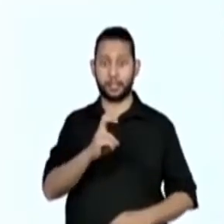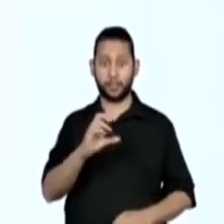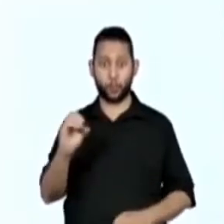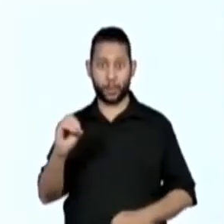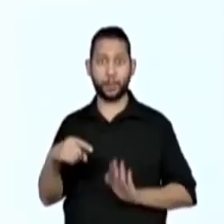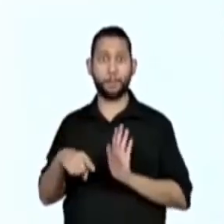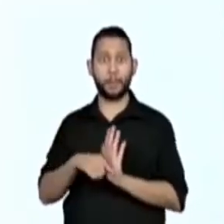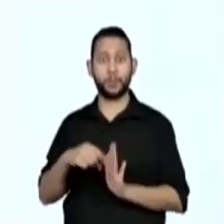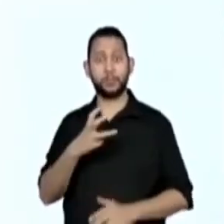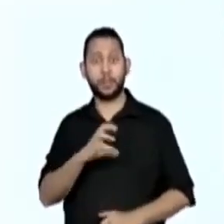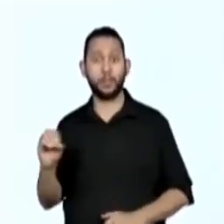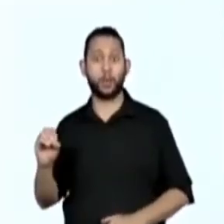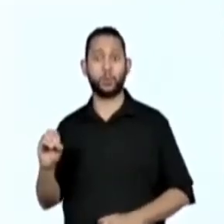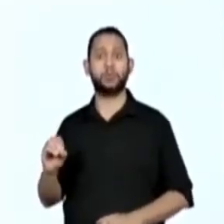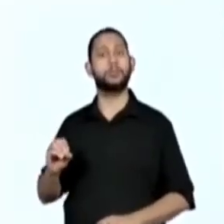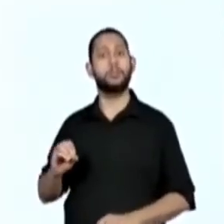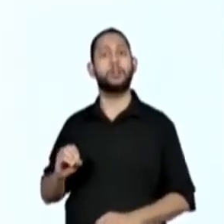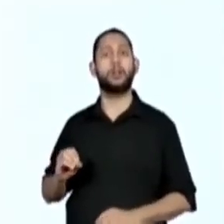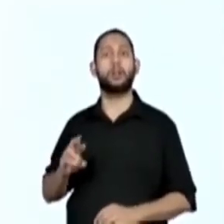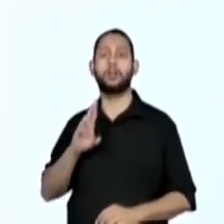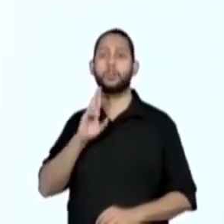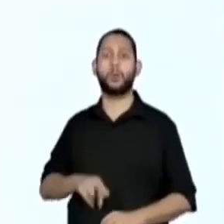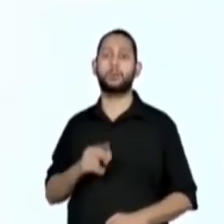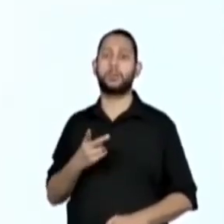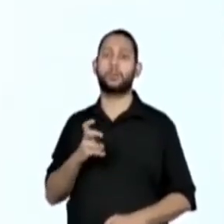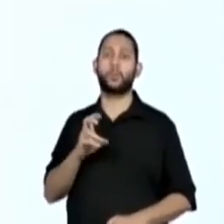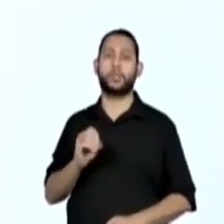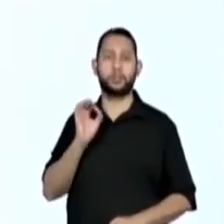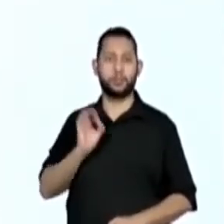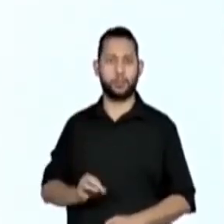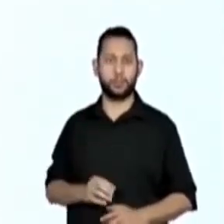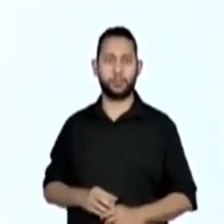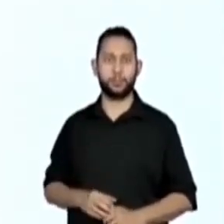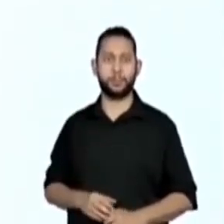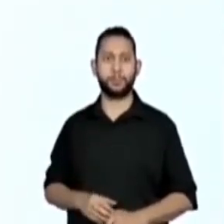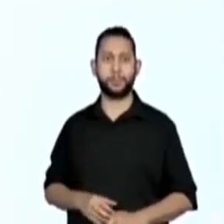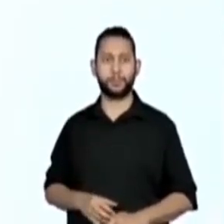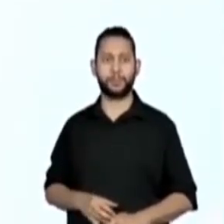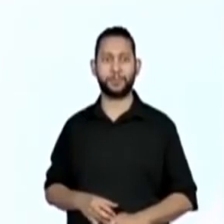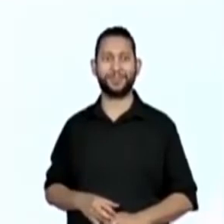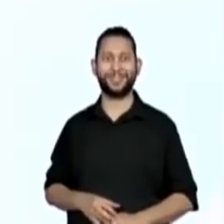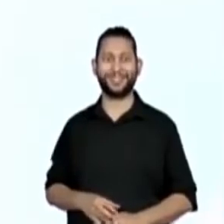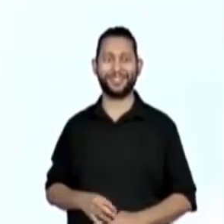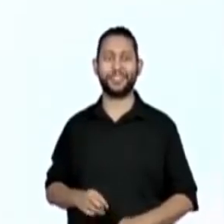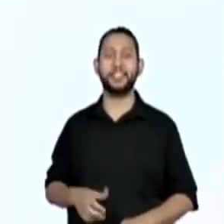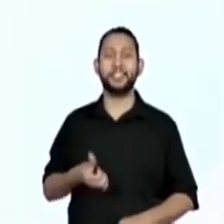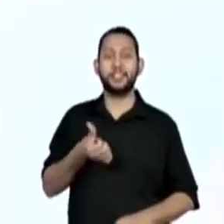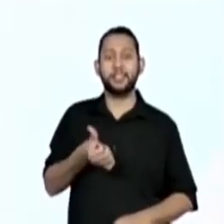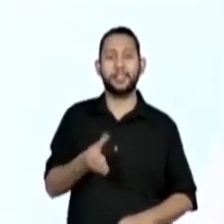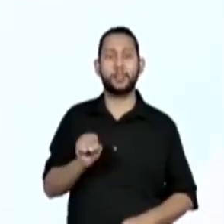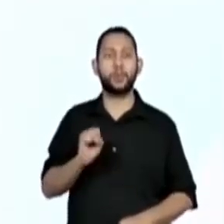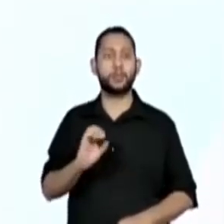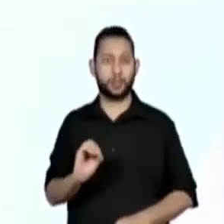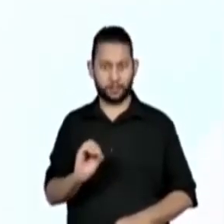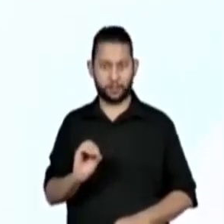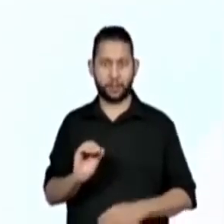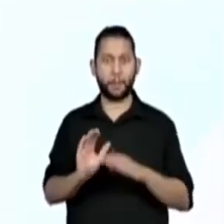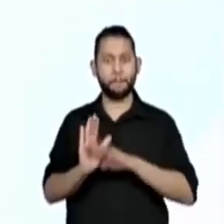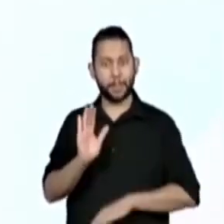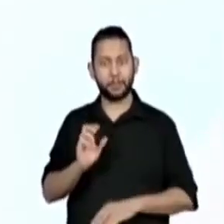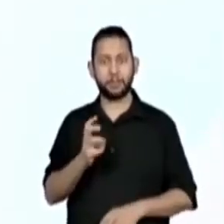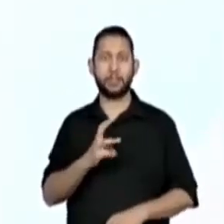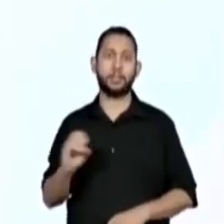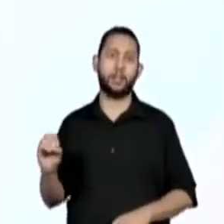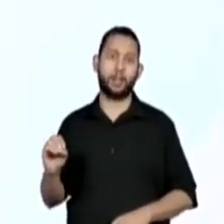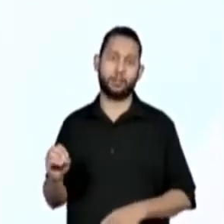É isso que eu quis dizer 250 boa temos dois minutos 680